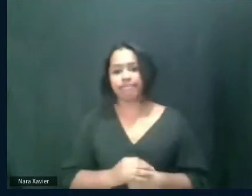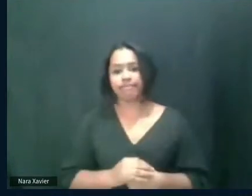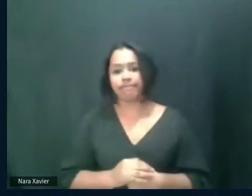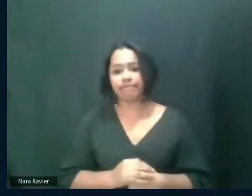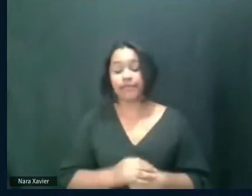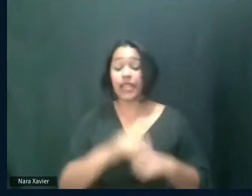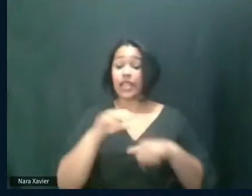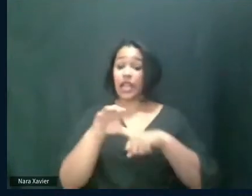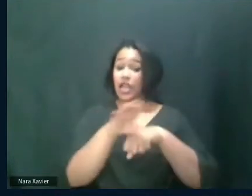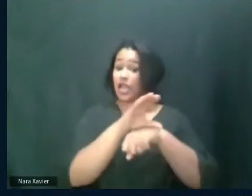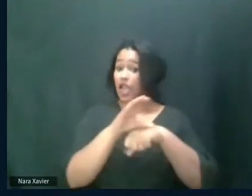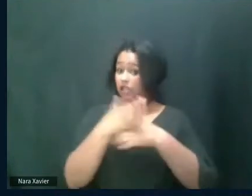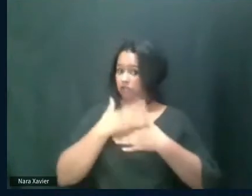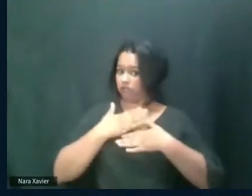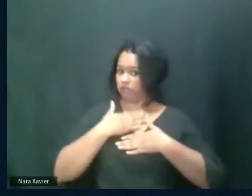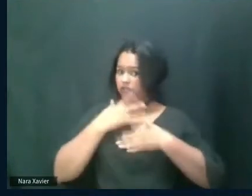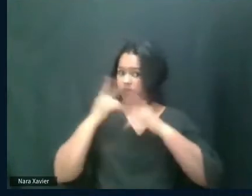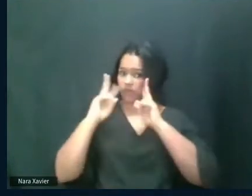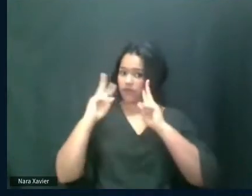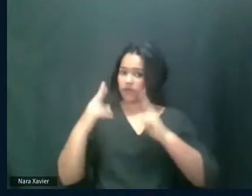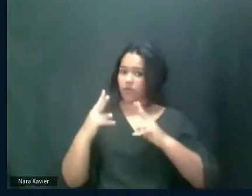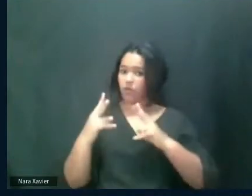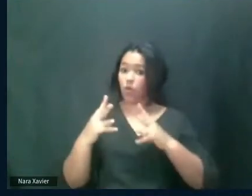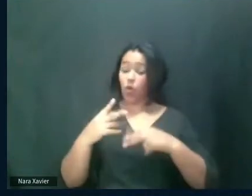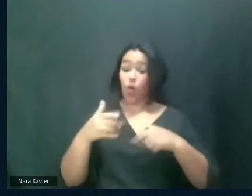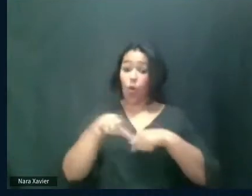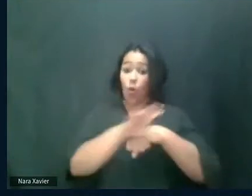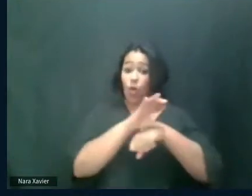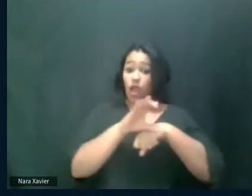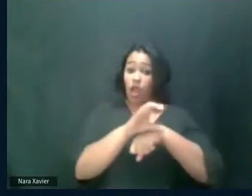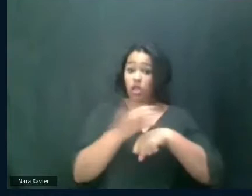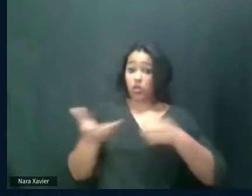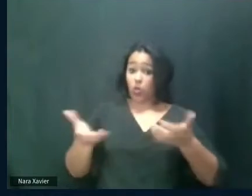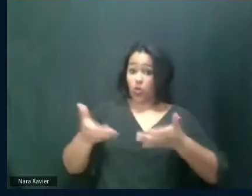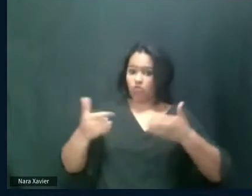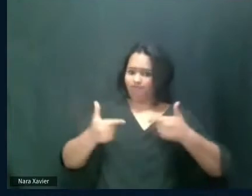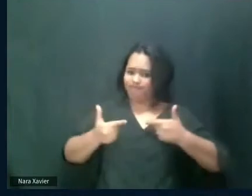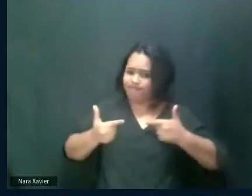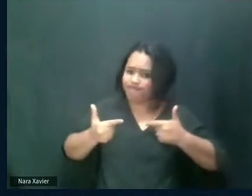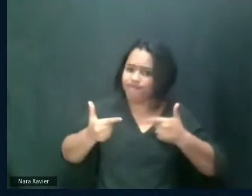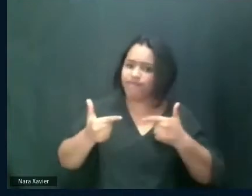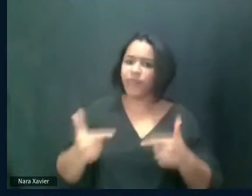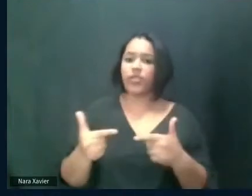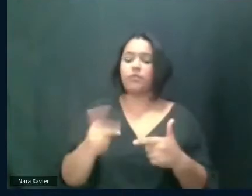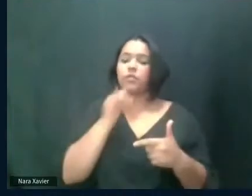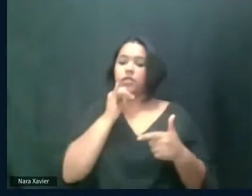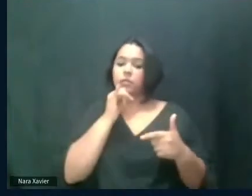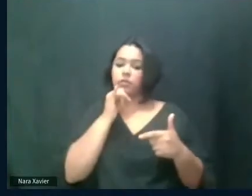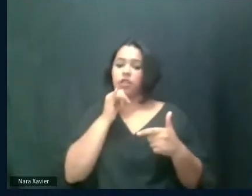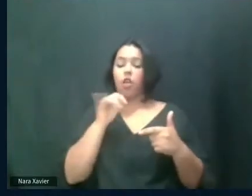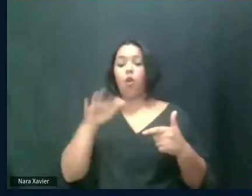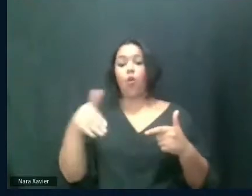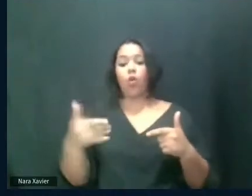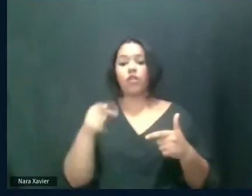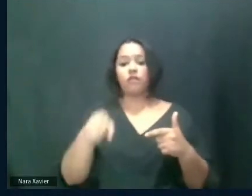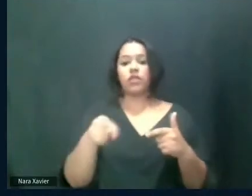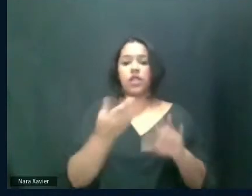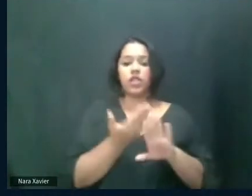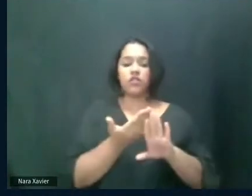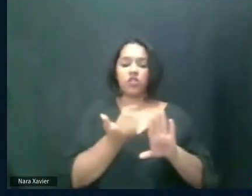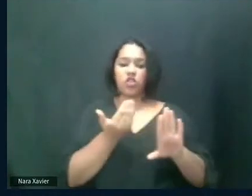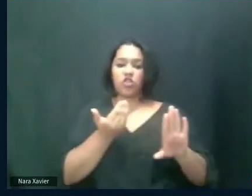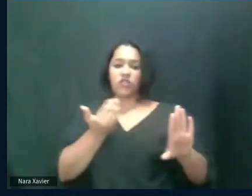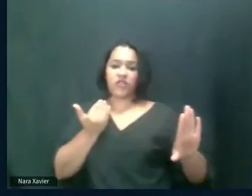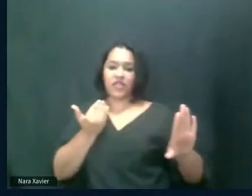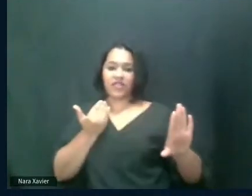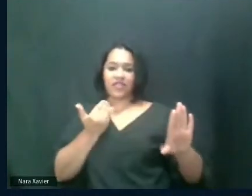ele está, na minha visão, enfrentando, a partir do momento em que vocês se distanciam do INSS e se